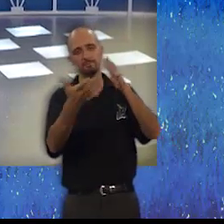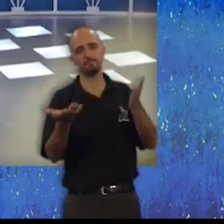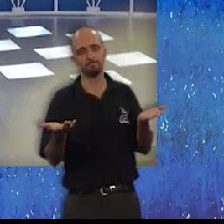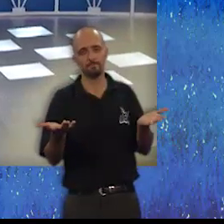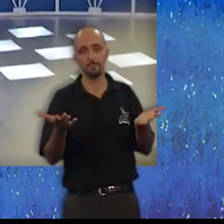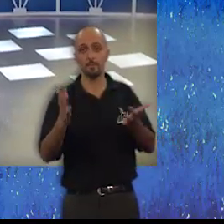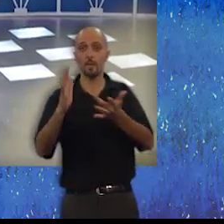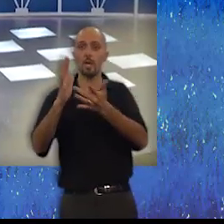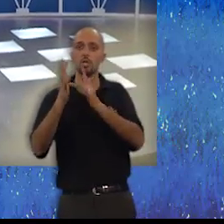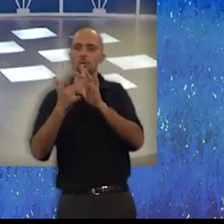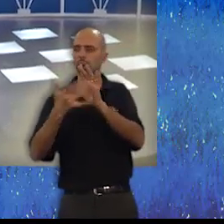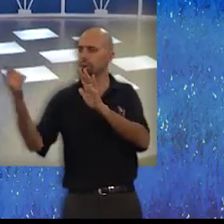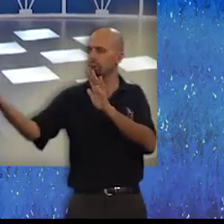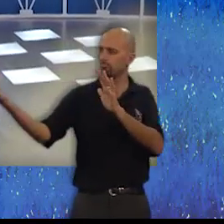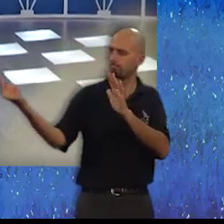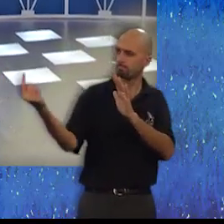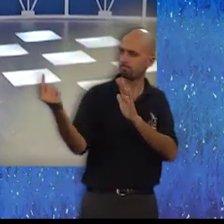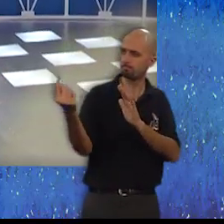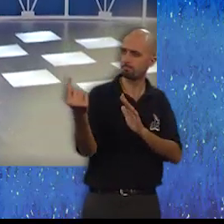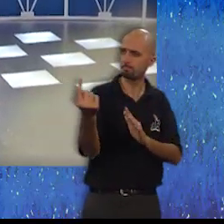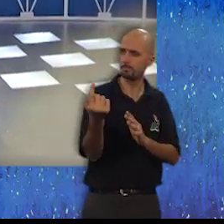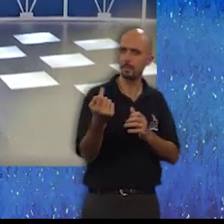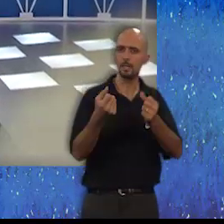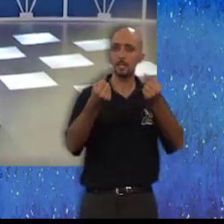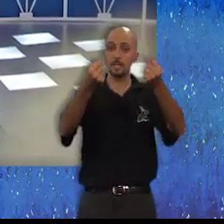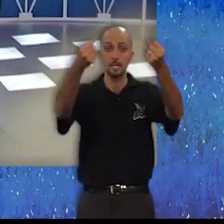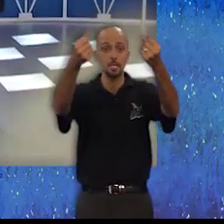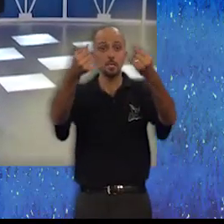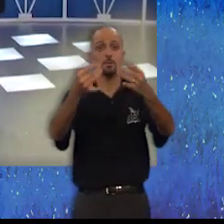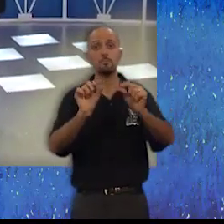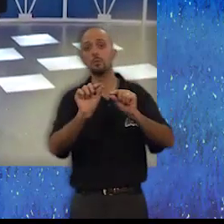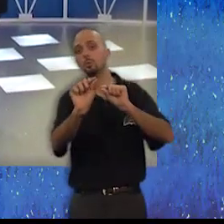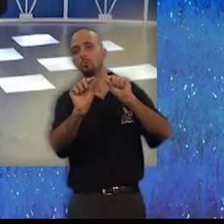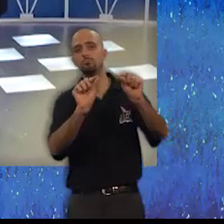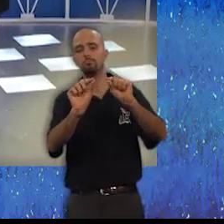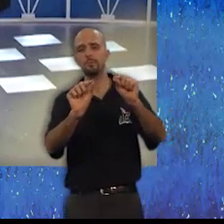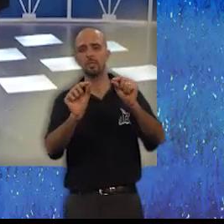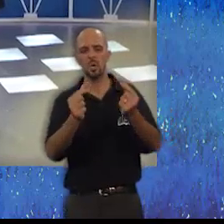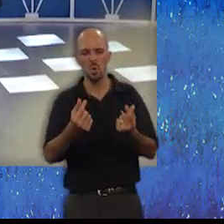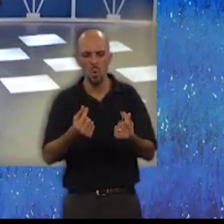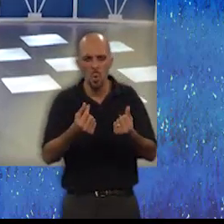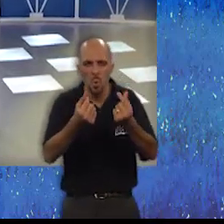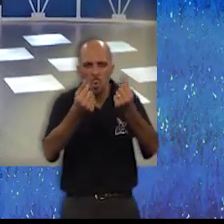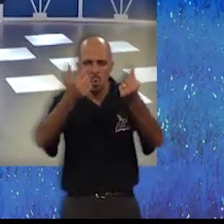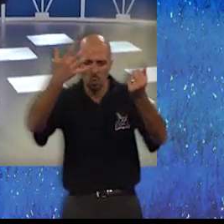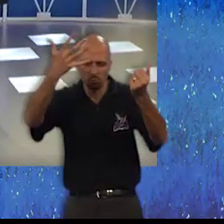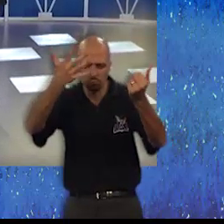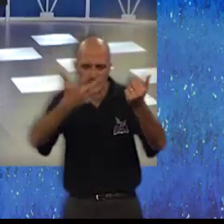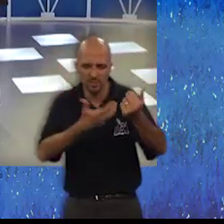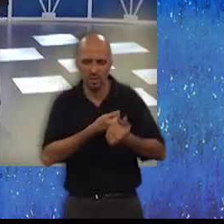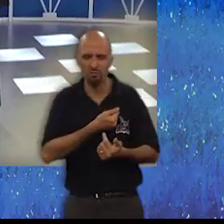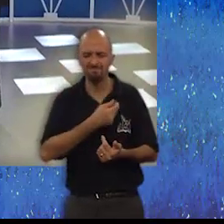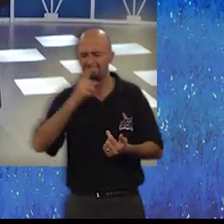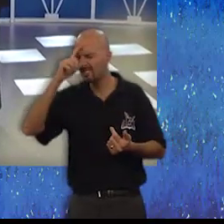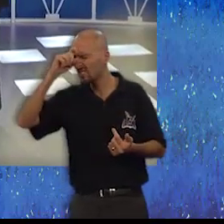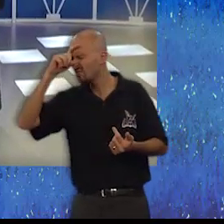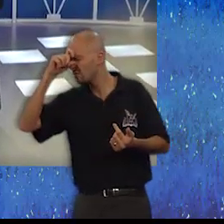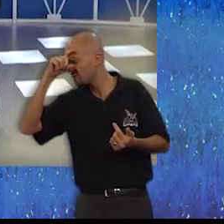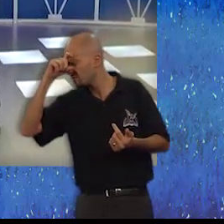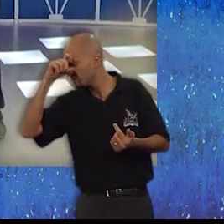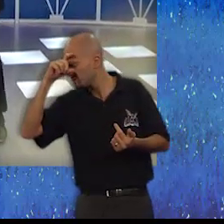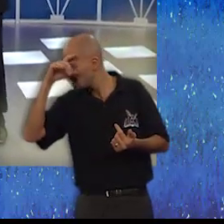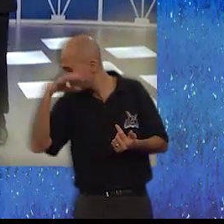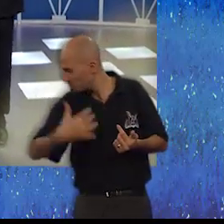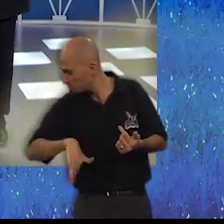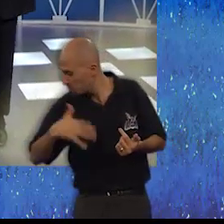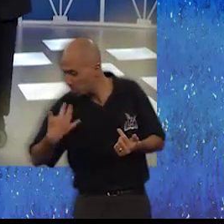Jesus vem e diz assim: é mais fácil um camelo passar no fundo de uma agulha do que um rico entrar no reino de Deus.